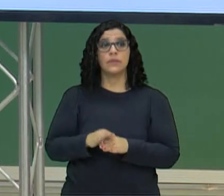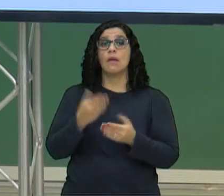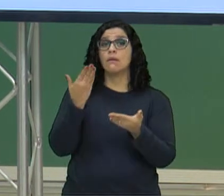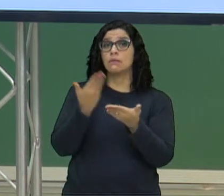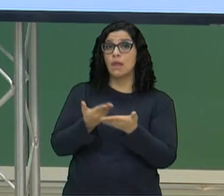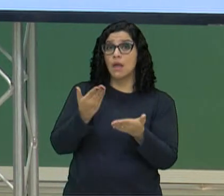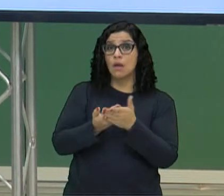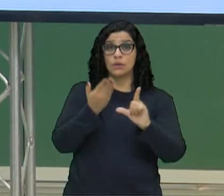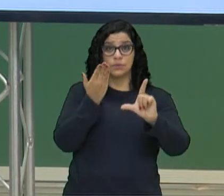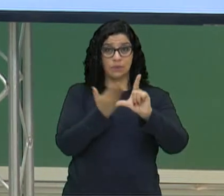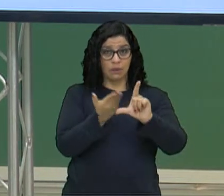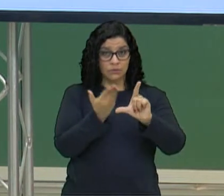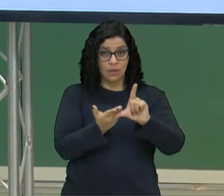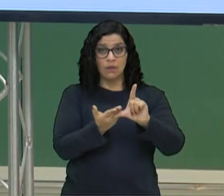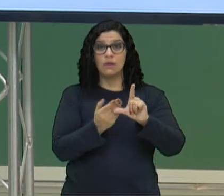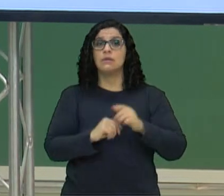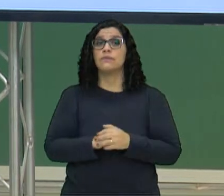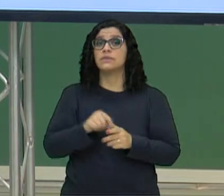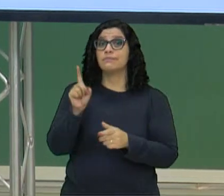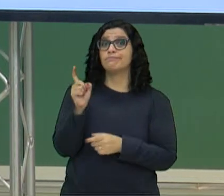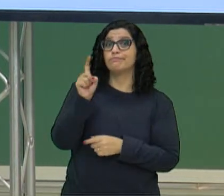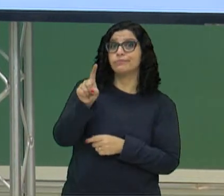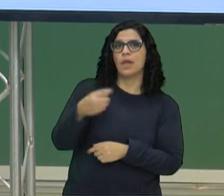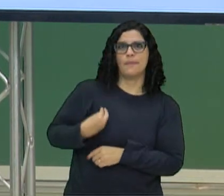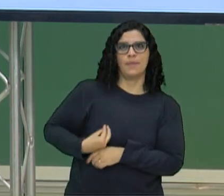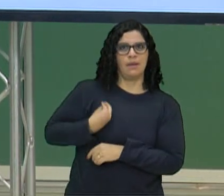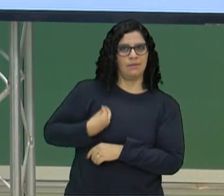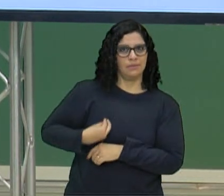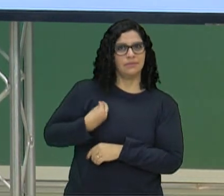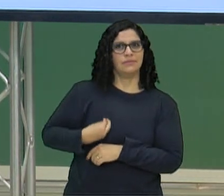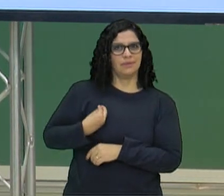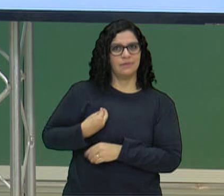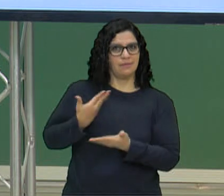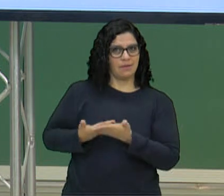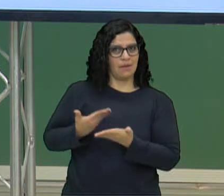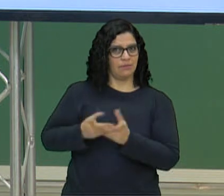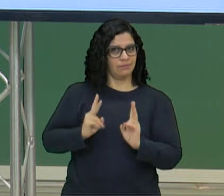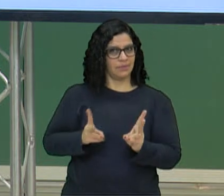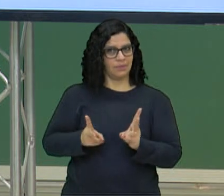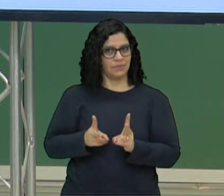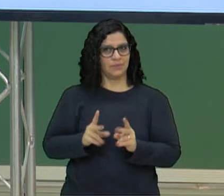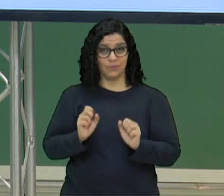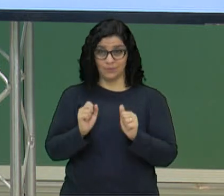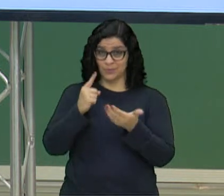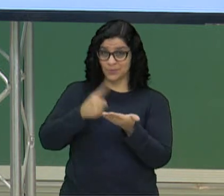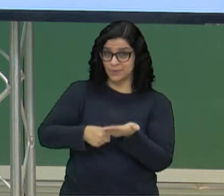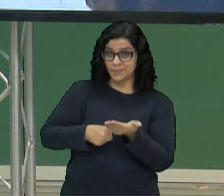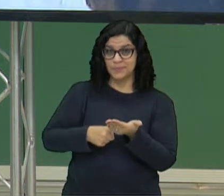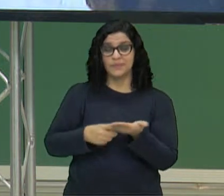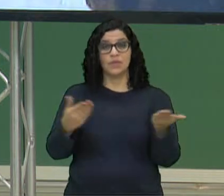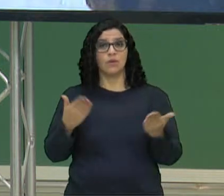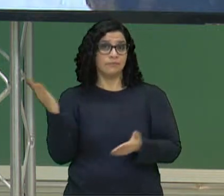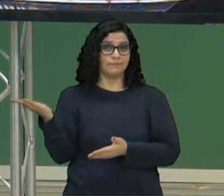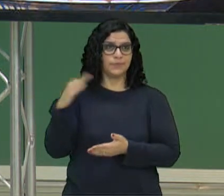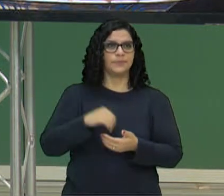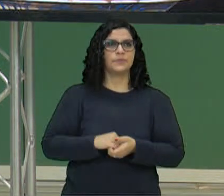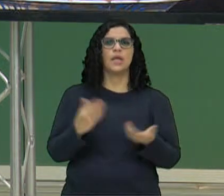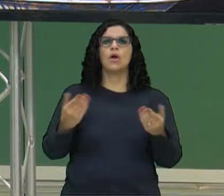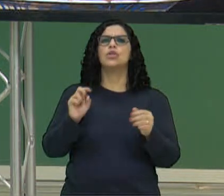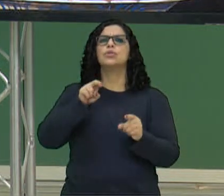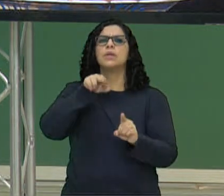aula lá no Classroom, na sala de aula, clique em confirmar a sua presença naquela aula. Combinado? Então vamos lá, para a